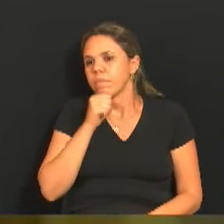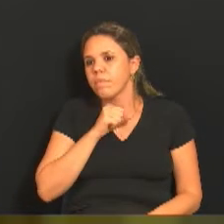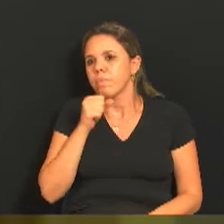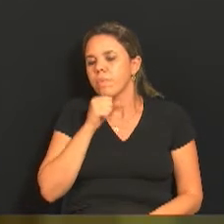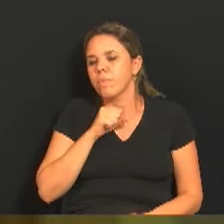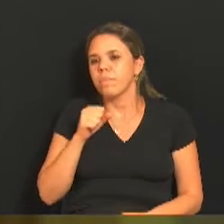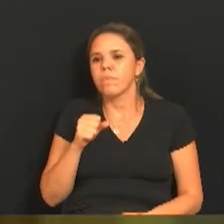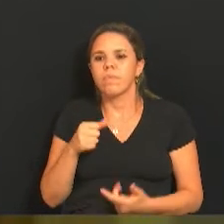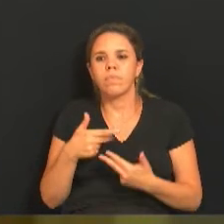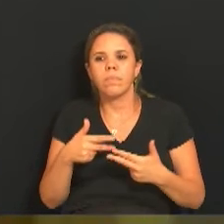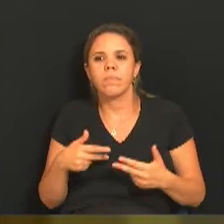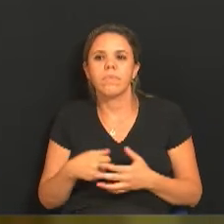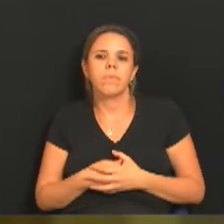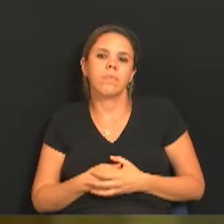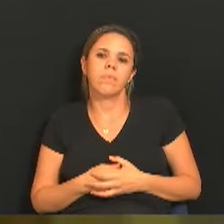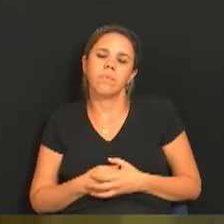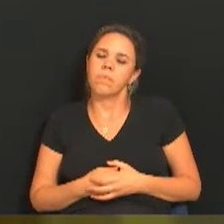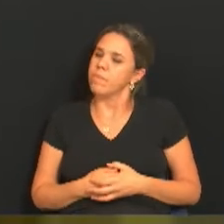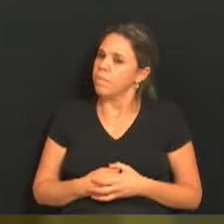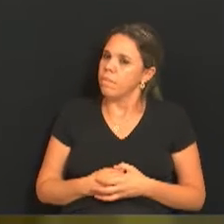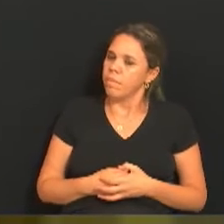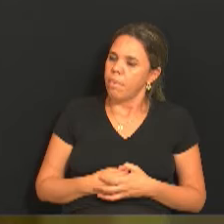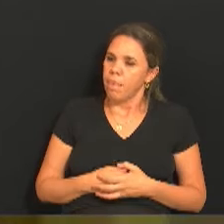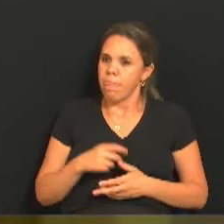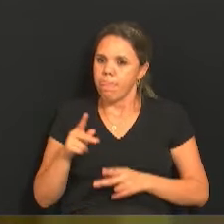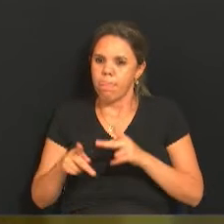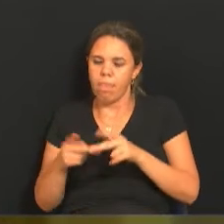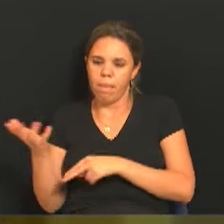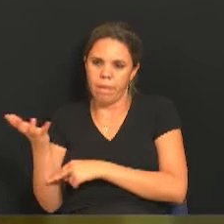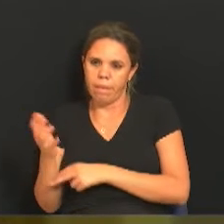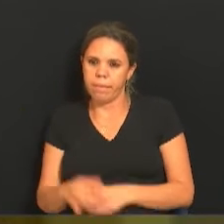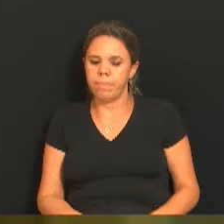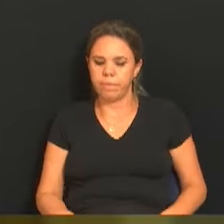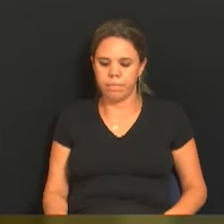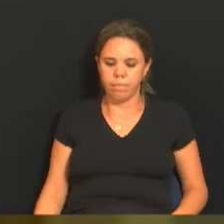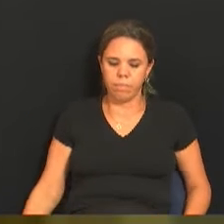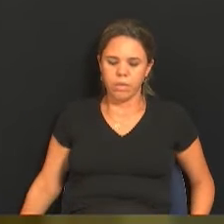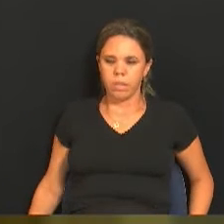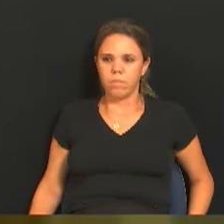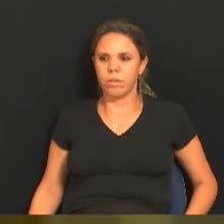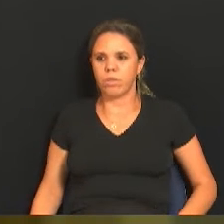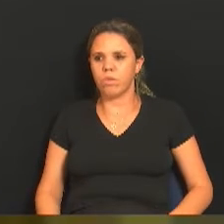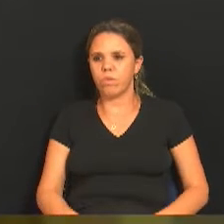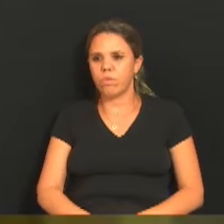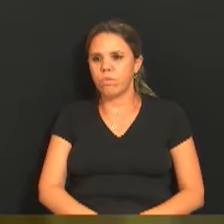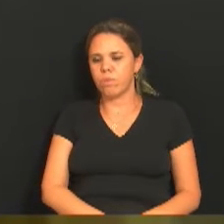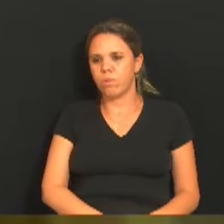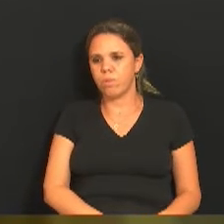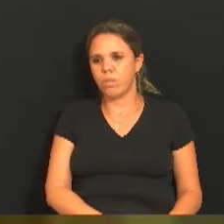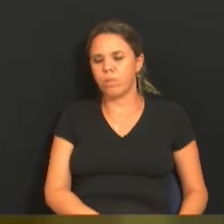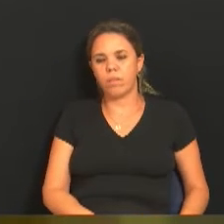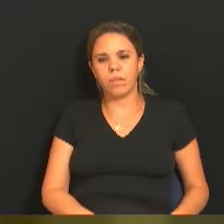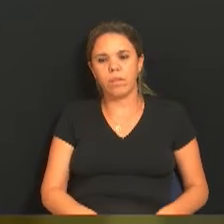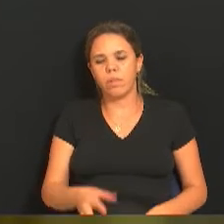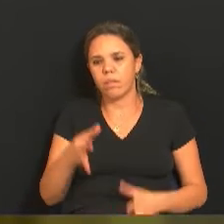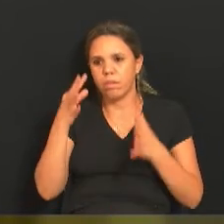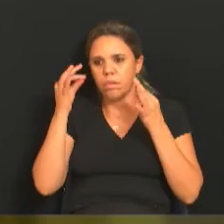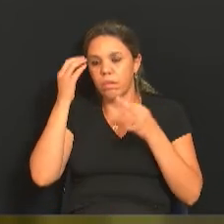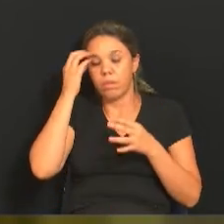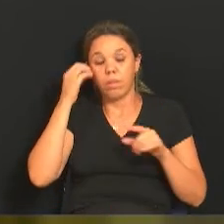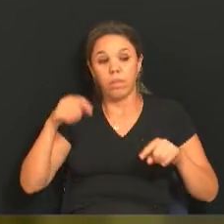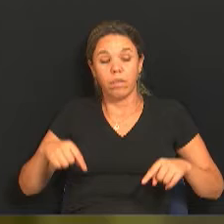e pessoas que ali circulavam, também a população de rua. Esse governo, então, acho que olhando para esse desafio